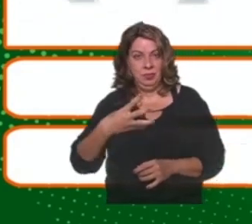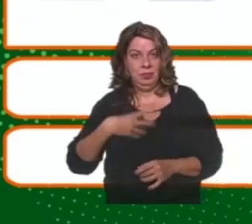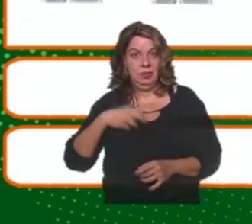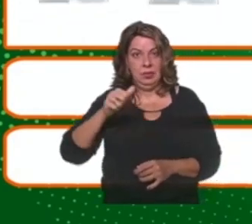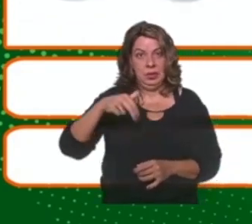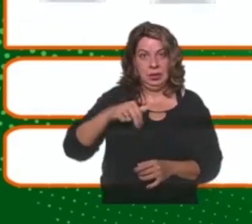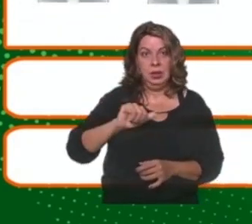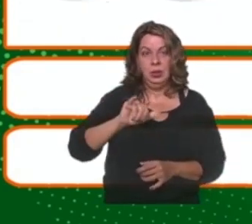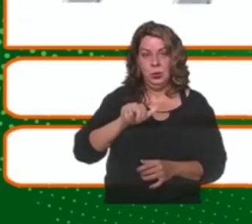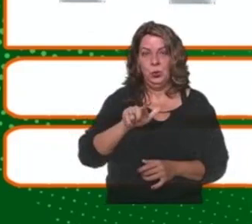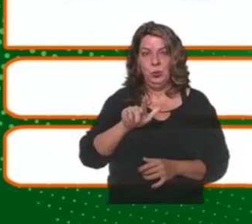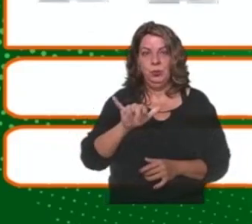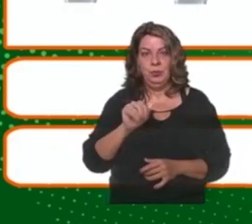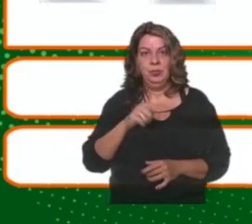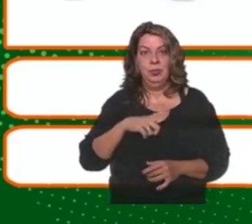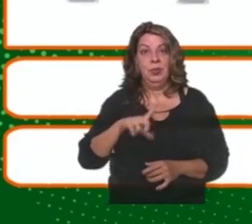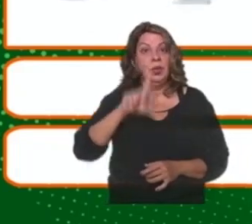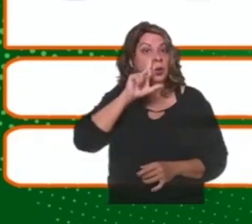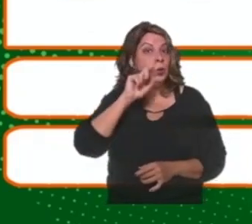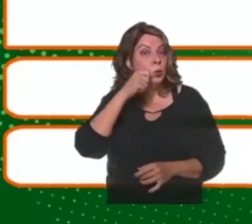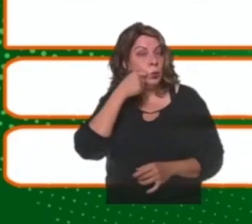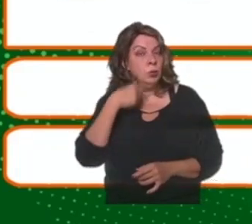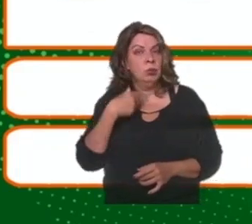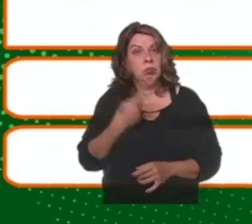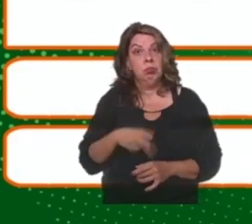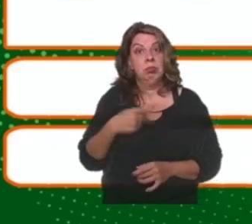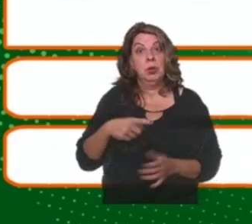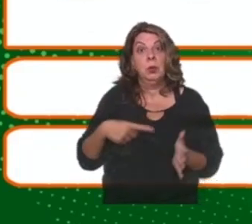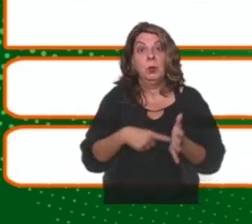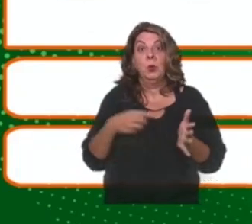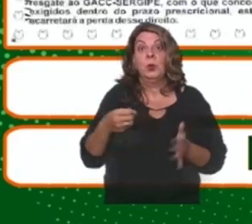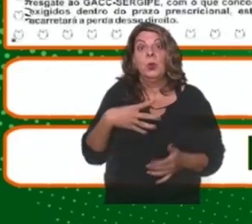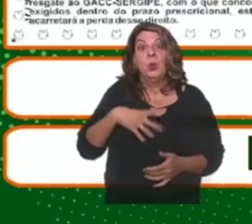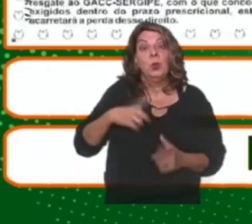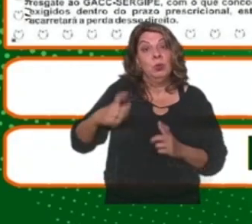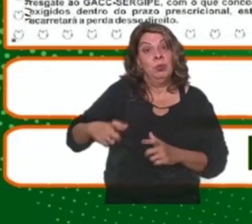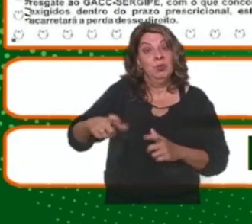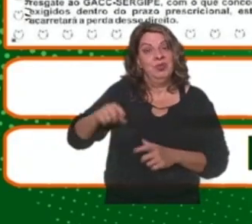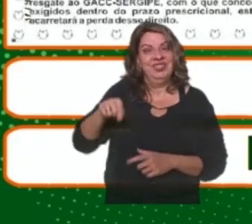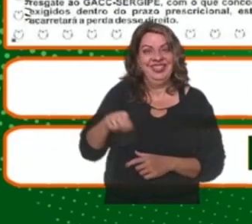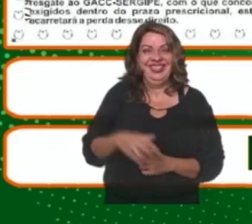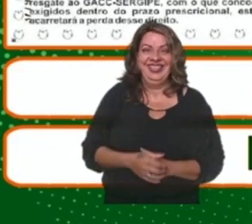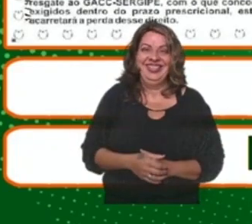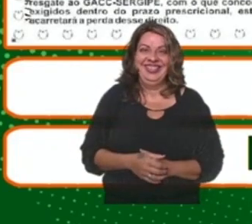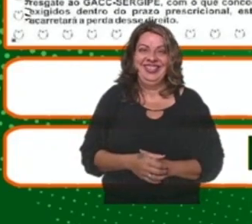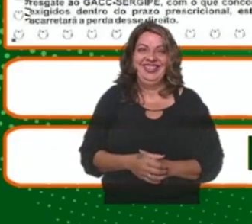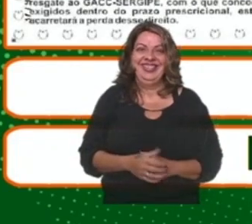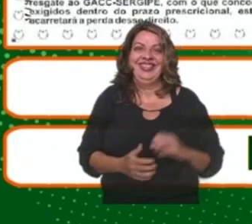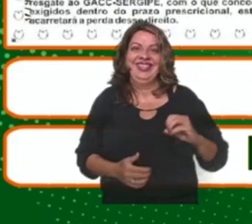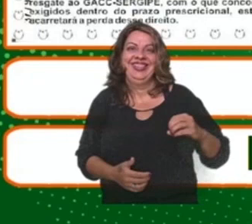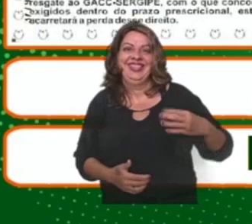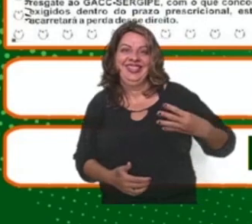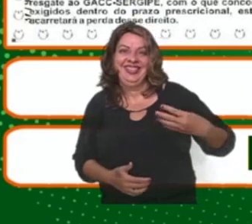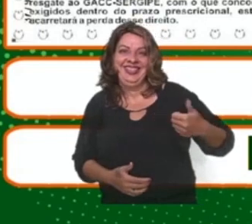Júlia Freire Sacramento, é de Aracaju, do bairro Ponto Novo, R$500.